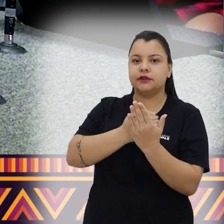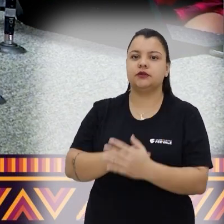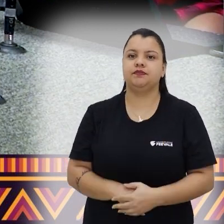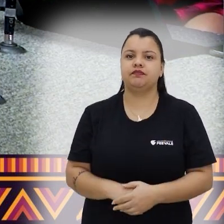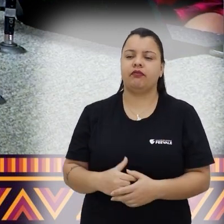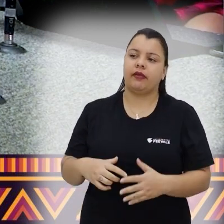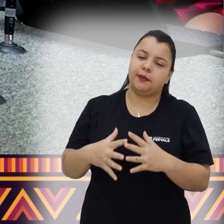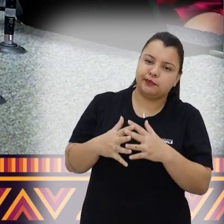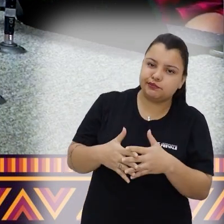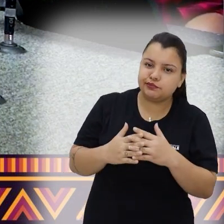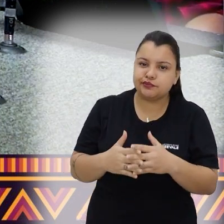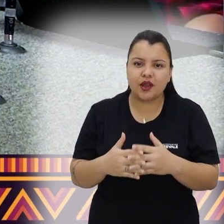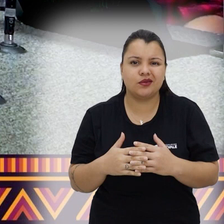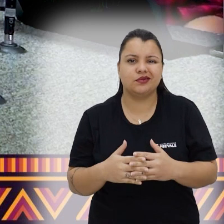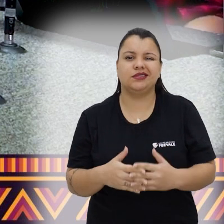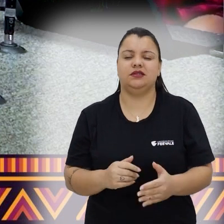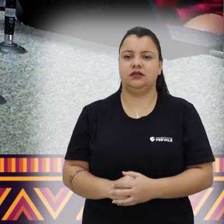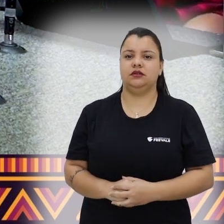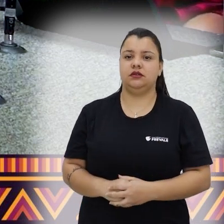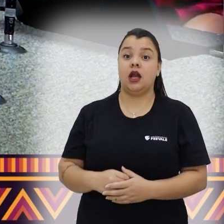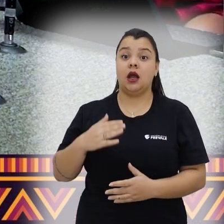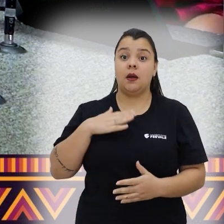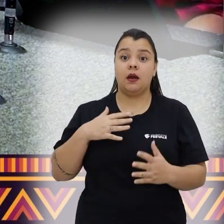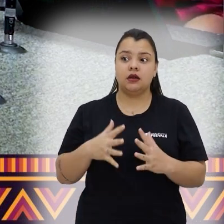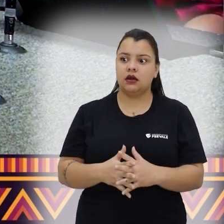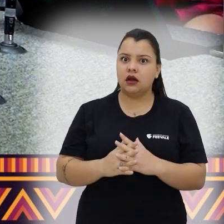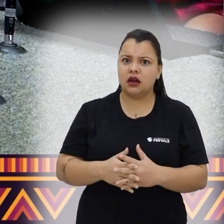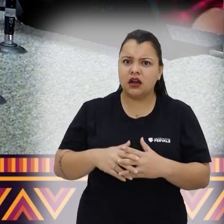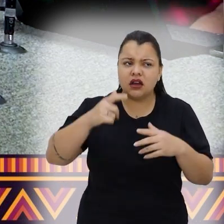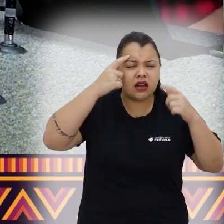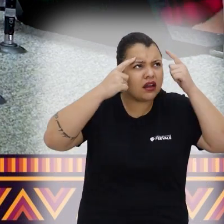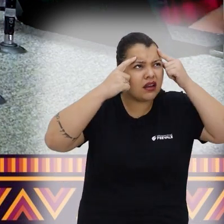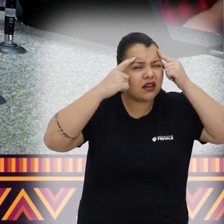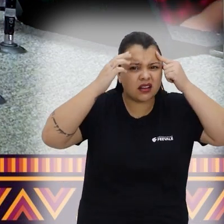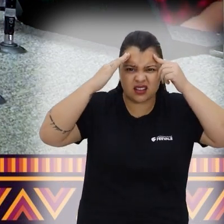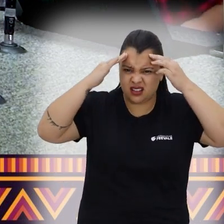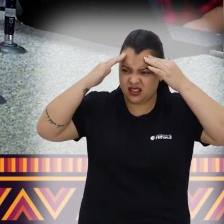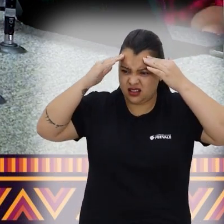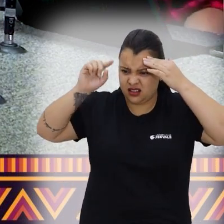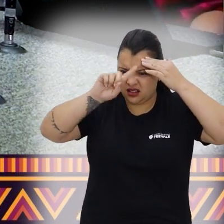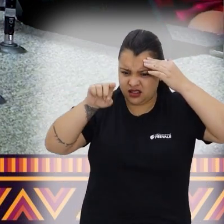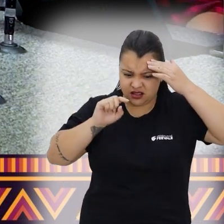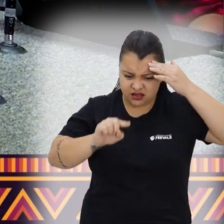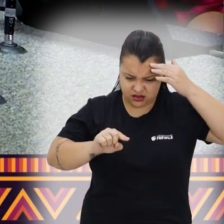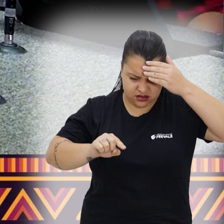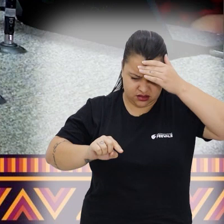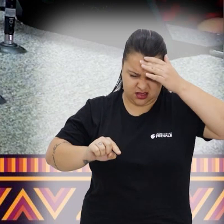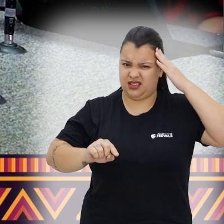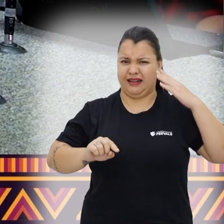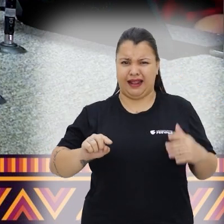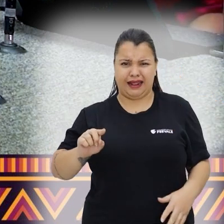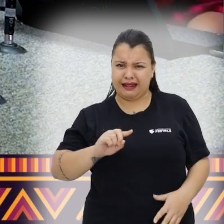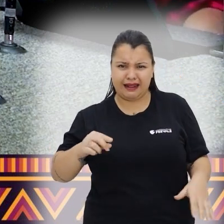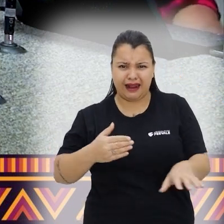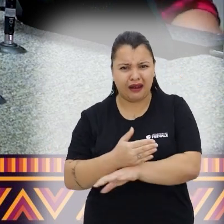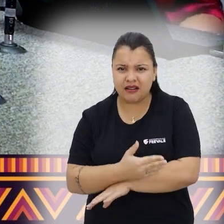uma confusão. Mas a maior confusão, ela dá na minha cabeça, bicho. Como assim, né? Como eu não entro? Como? Por